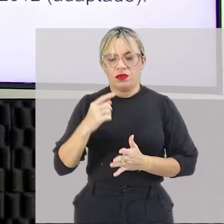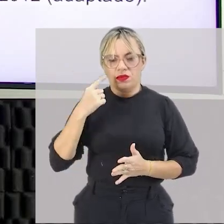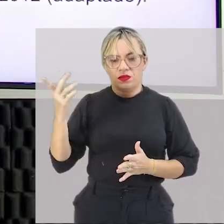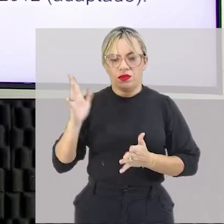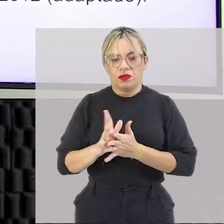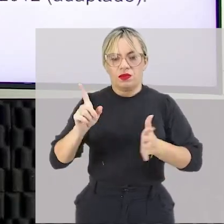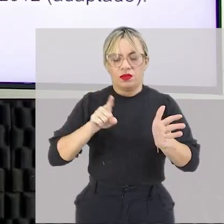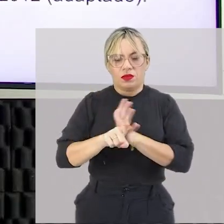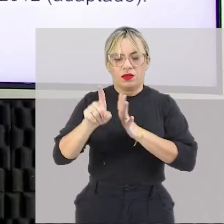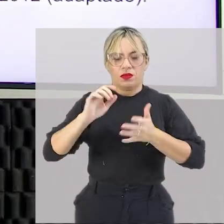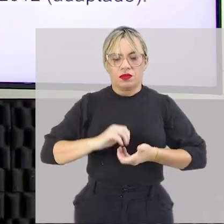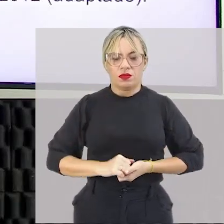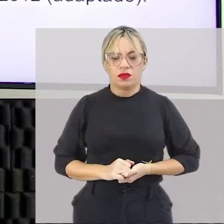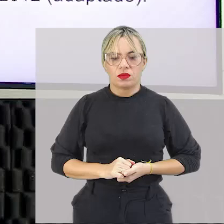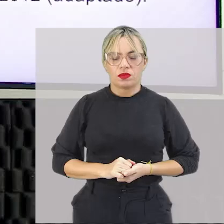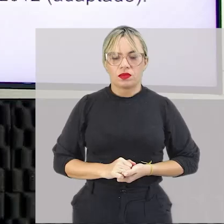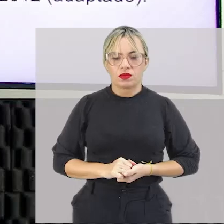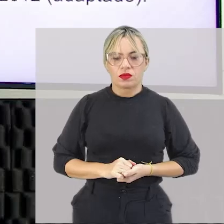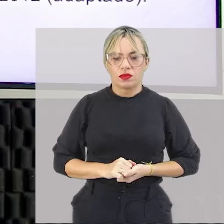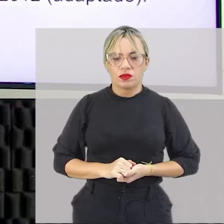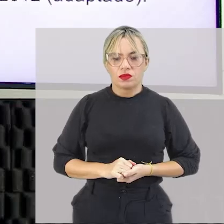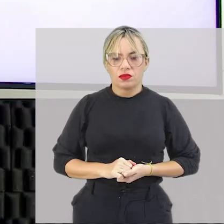para a pergunta.